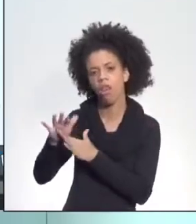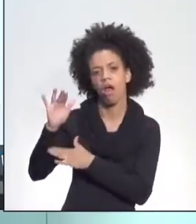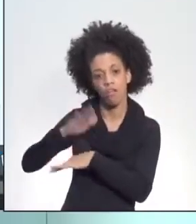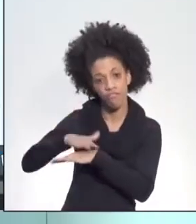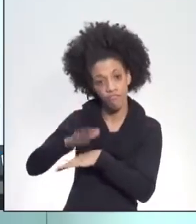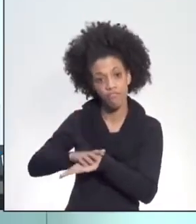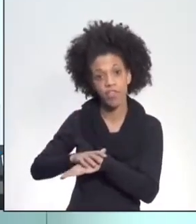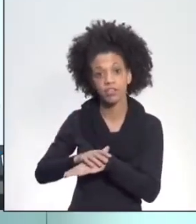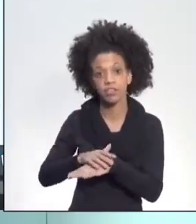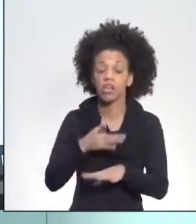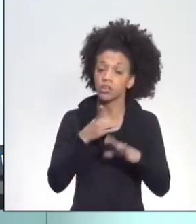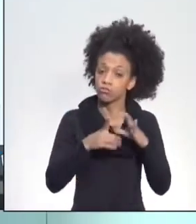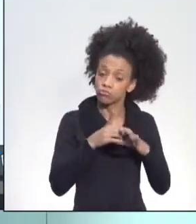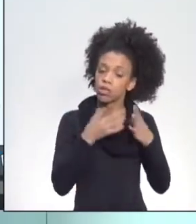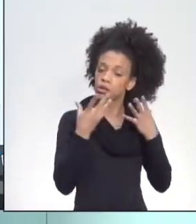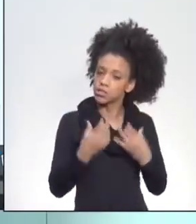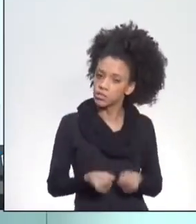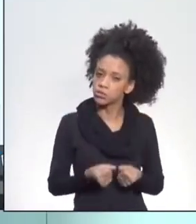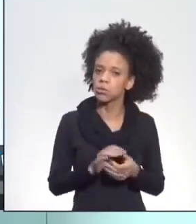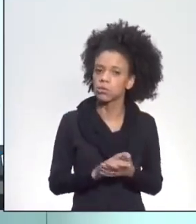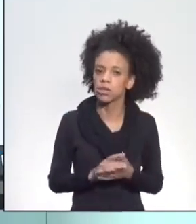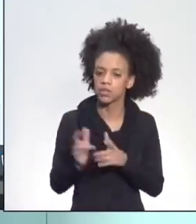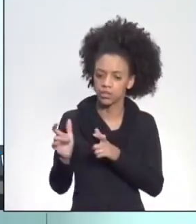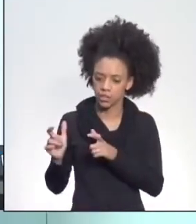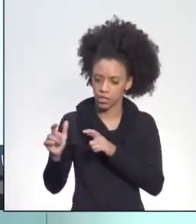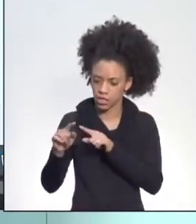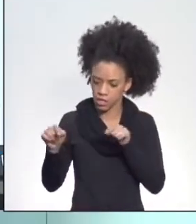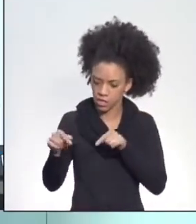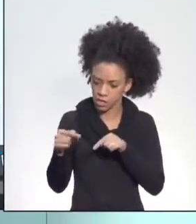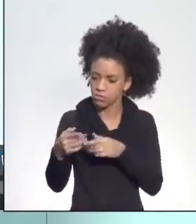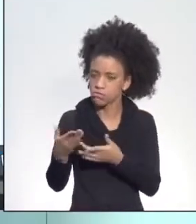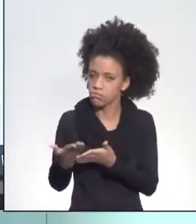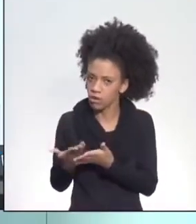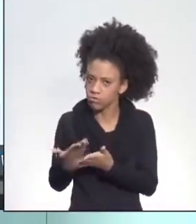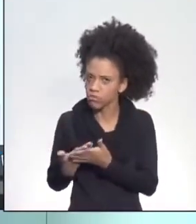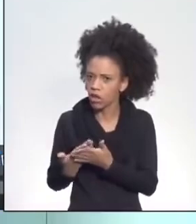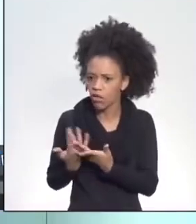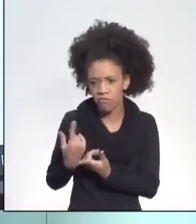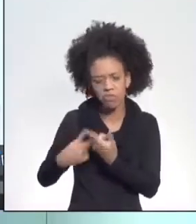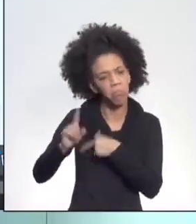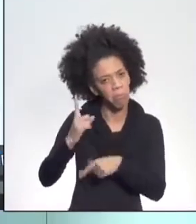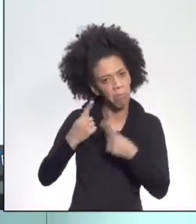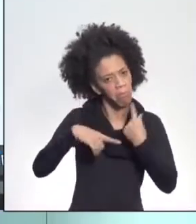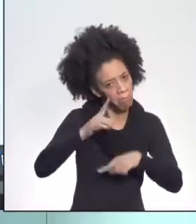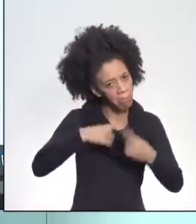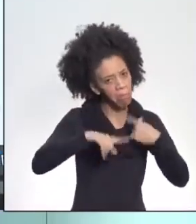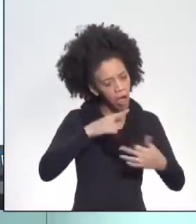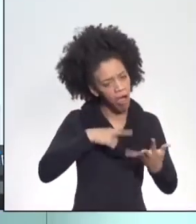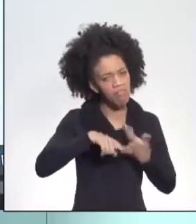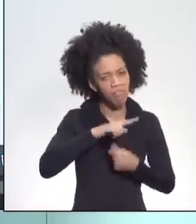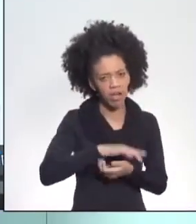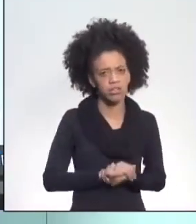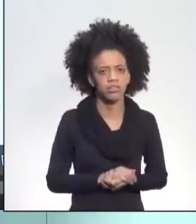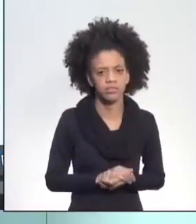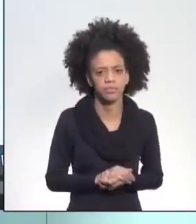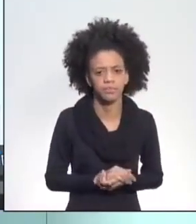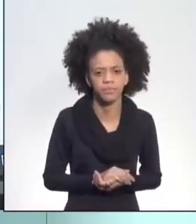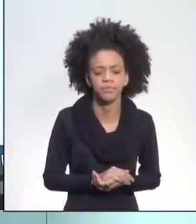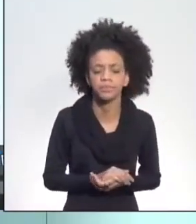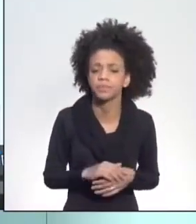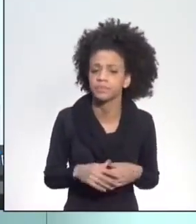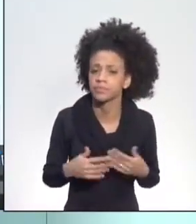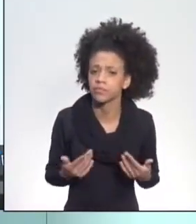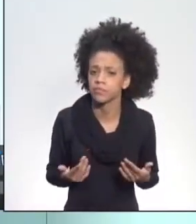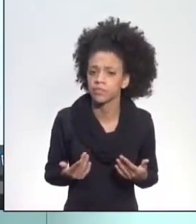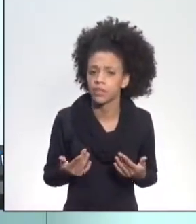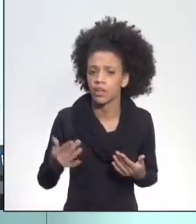direção, e muitas salas de aula foram transformadas, pelo menos a parede de fundo, né? A última parede lá, sem ser as laterais, ser transformada aí,